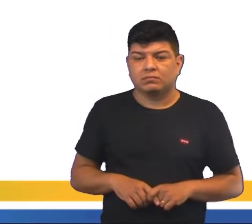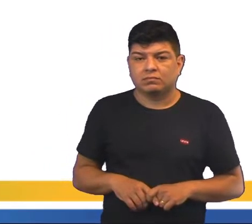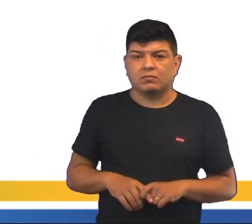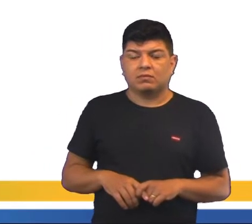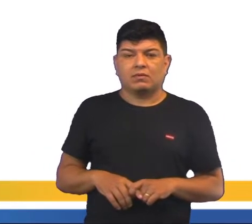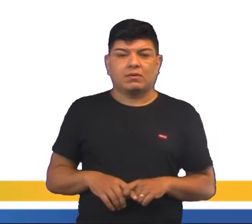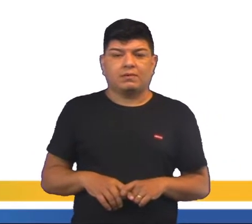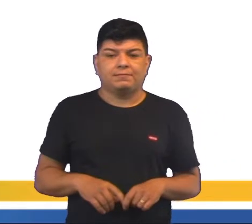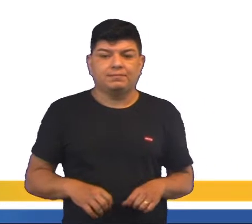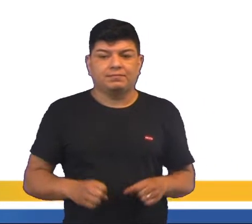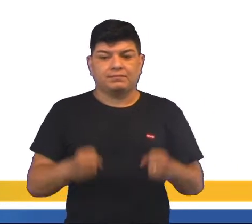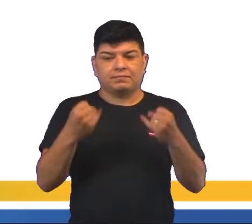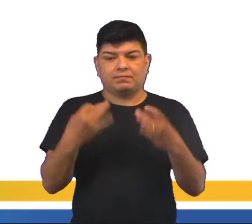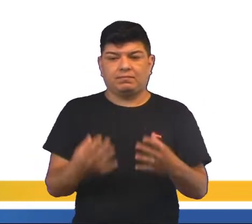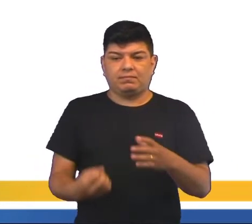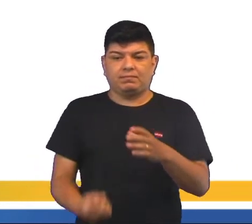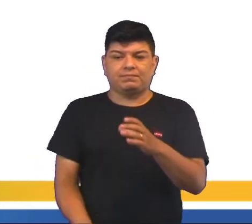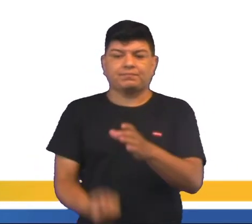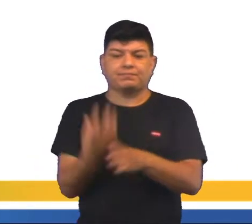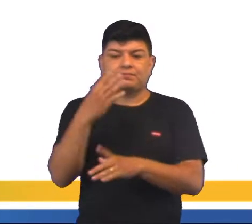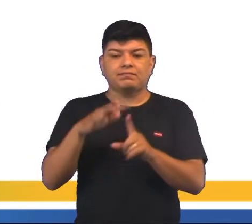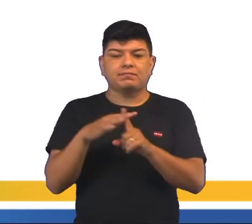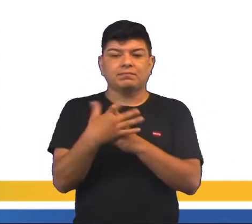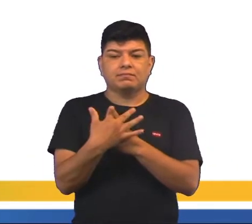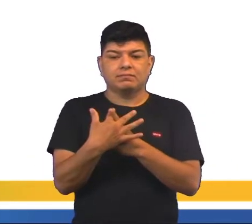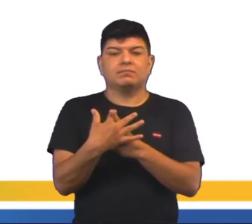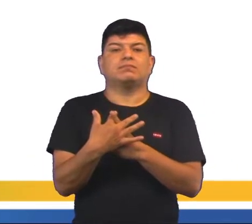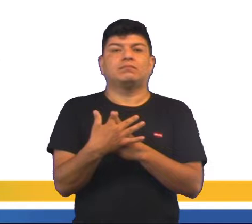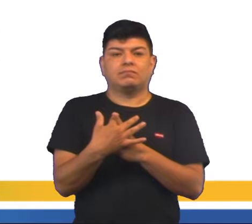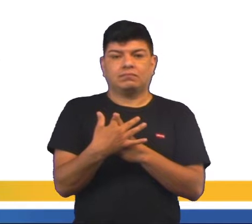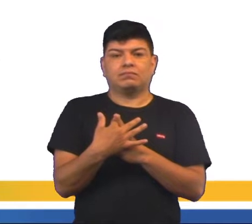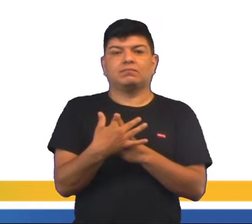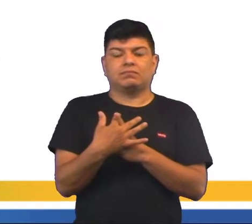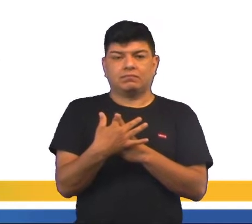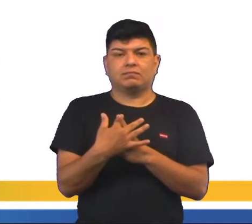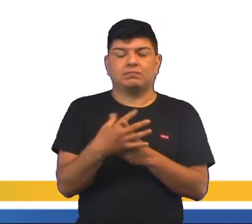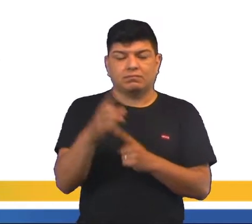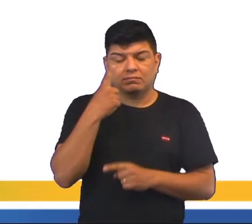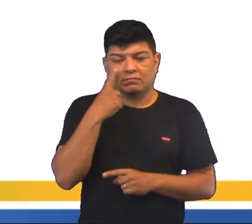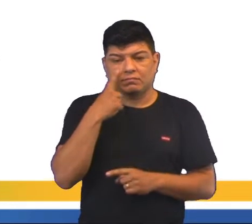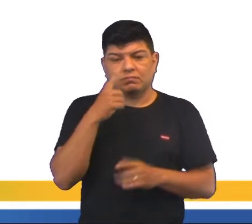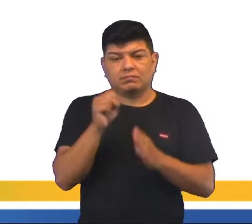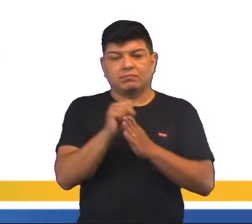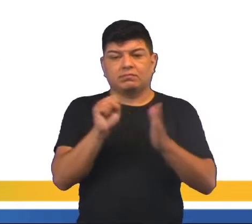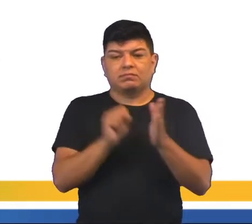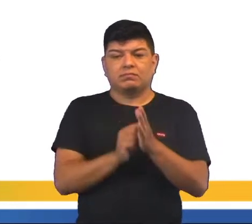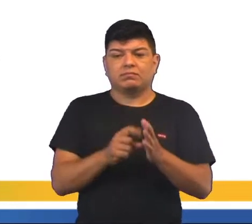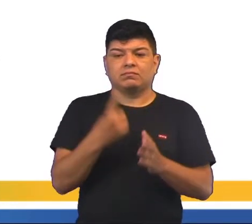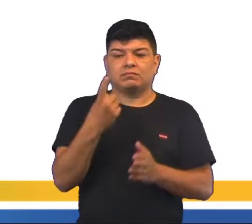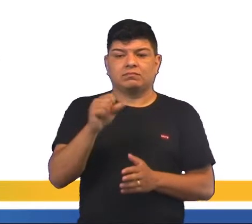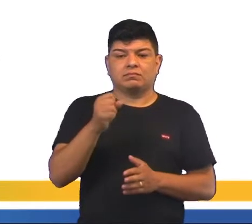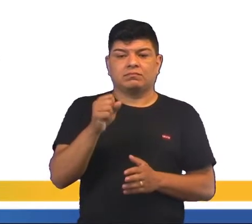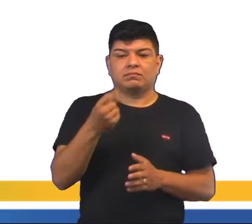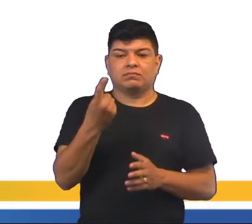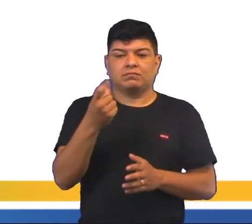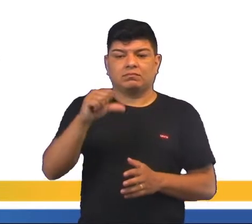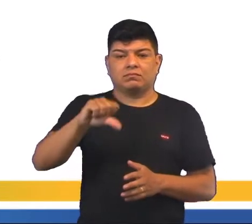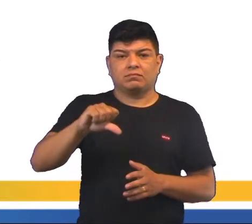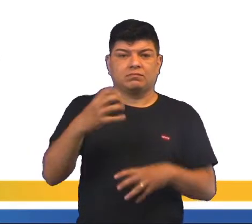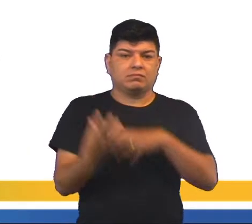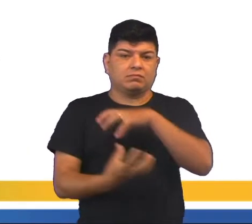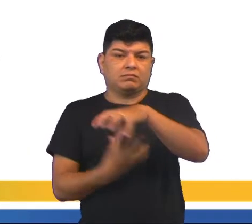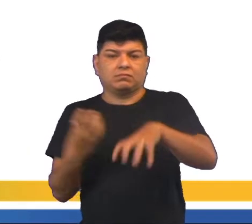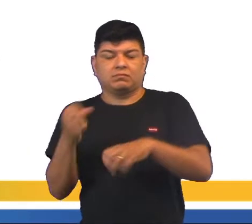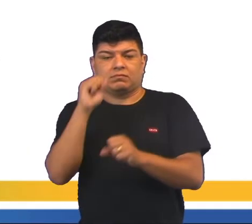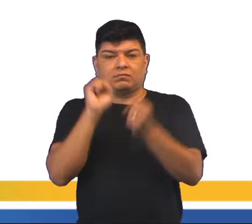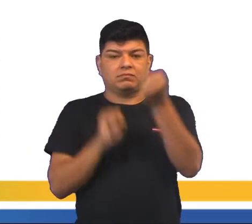Quando a gente fala do surgimento do socialismo, a gente tem que observar, nos séculos XVIII e XIX, a gente tem aí a